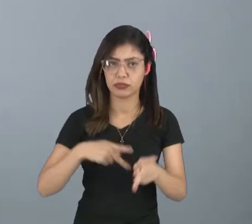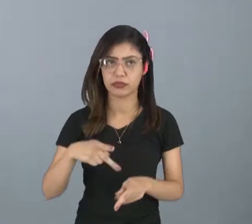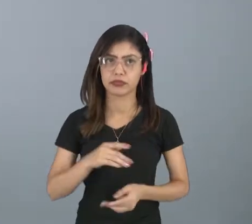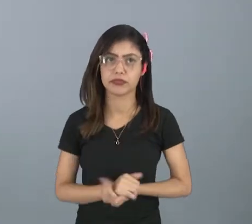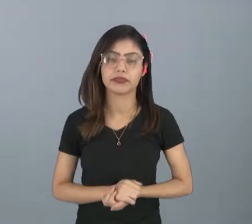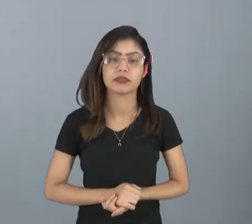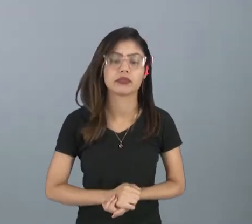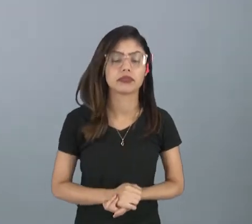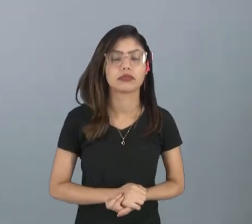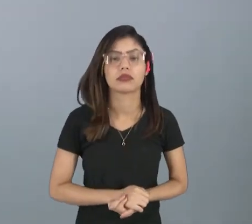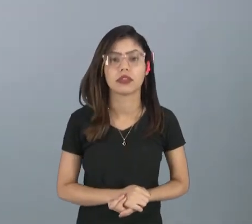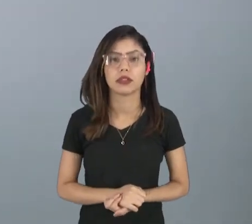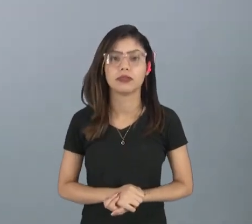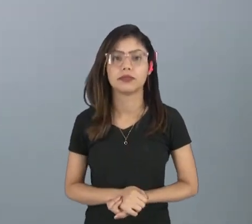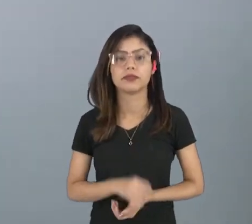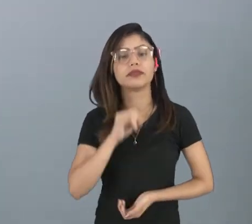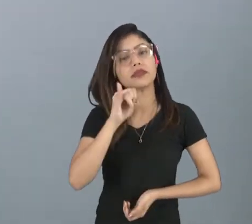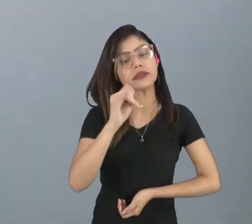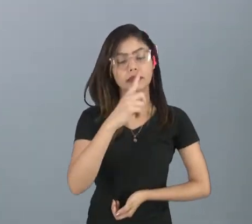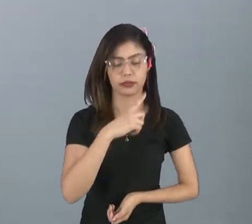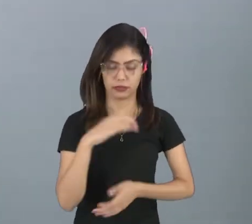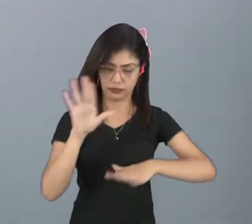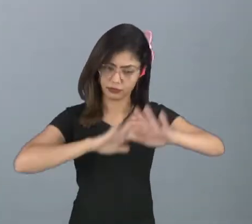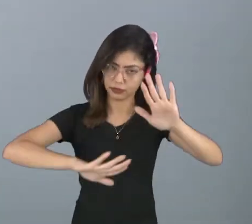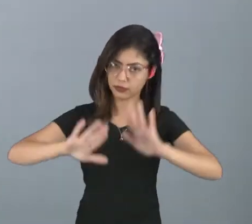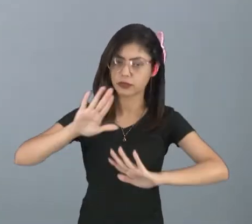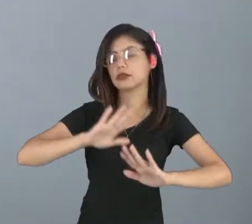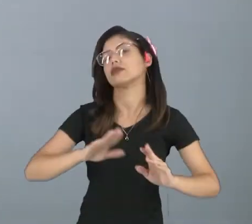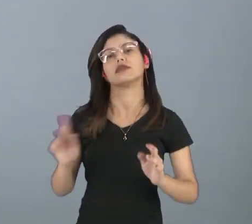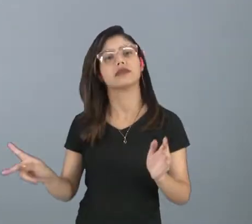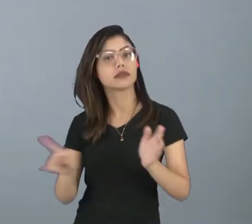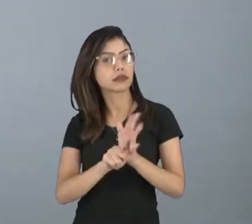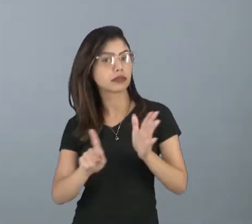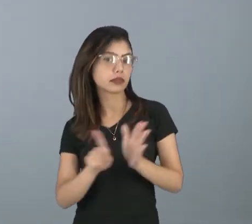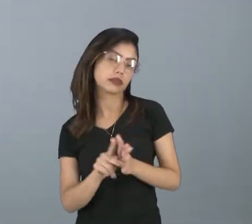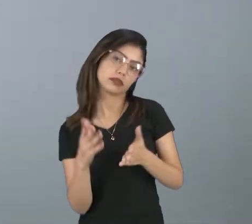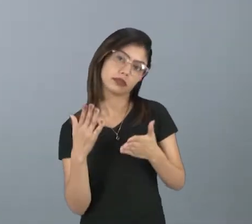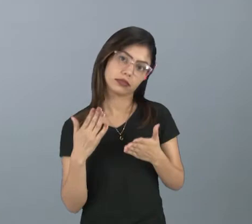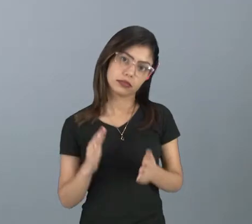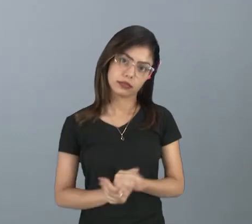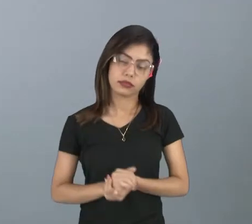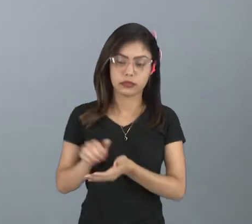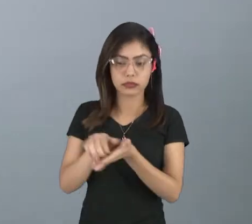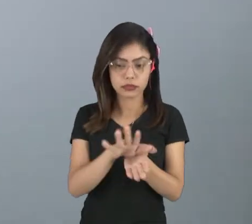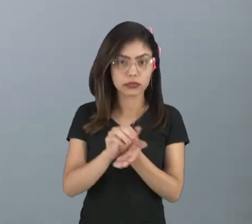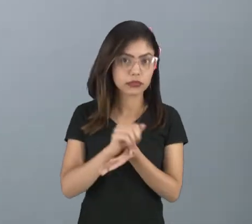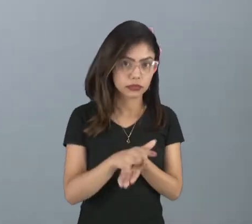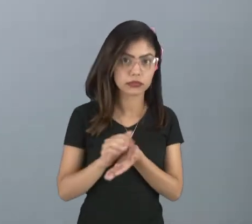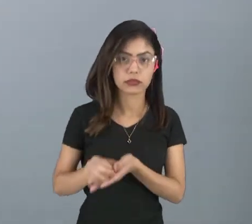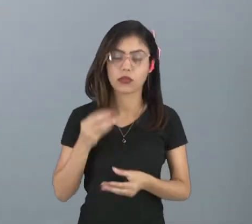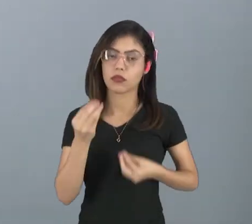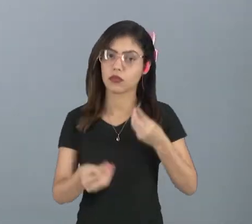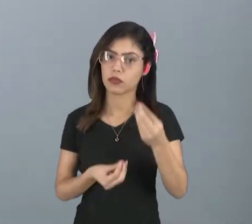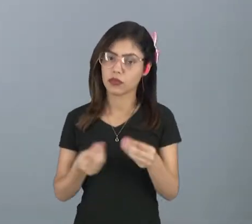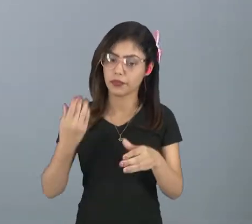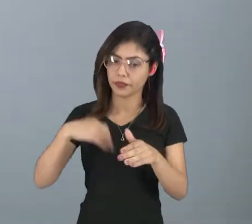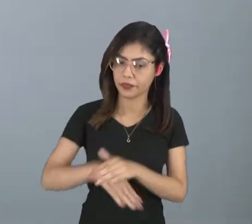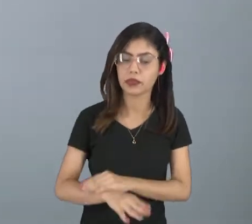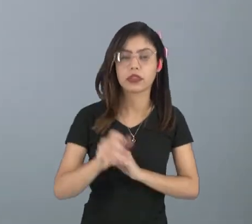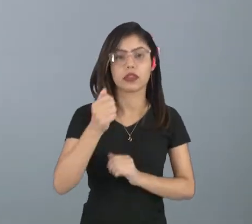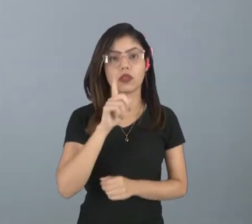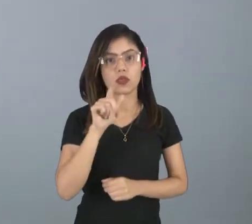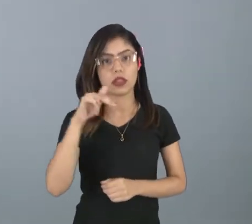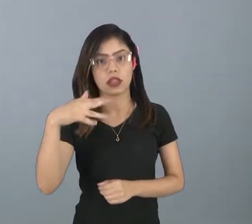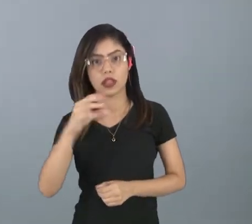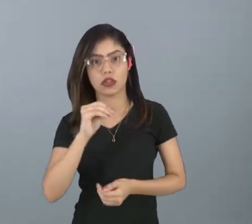E aí, se eu tenho um cuidado também pessoal com as formas de descarte, né, como que eu armazeno meu lixo, como que